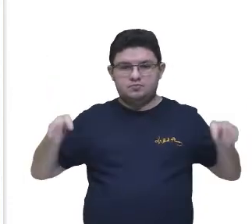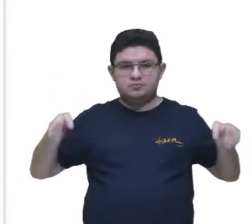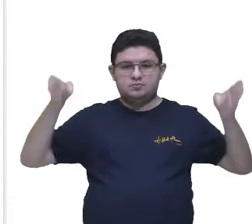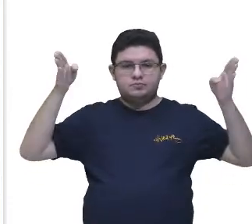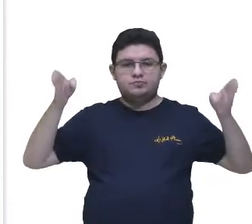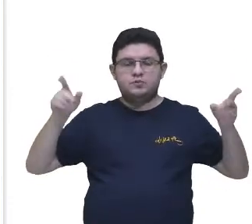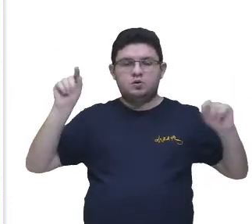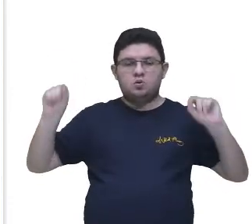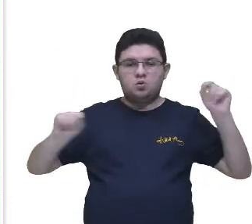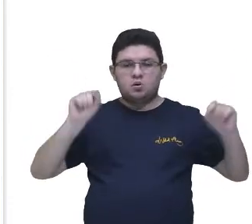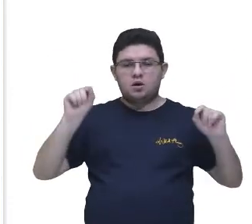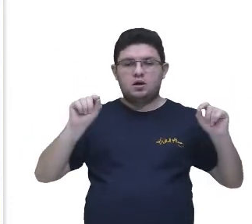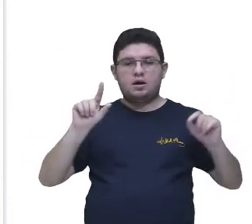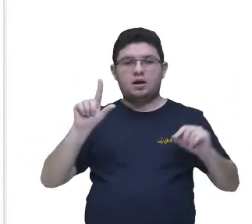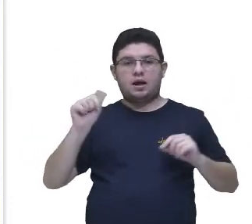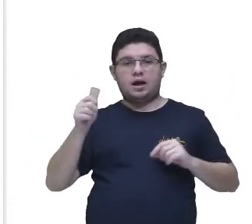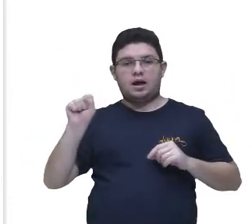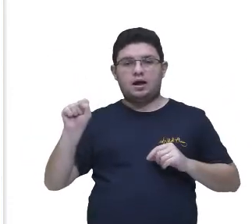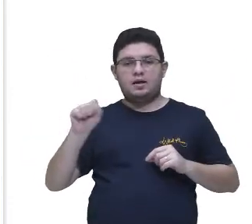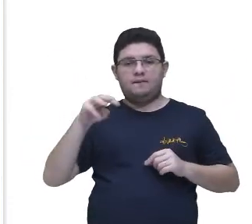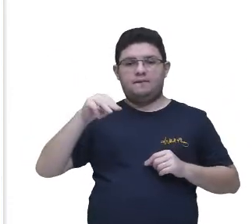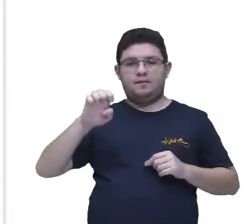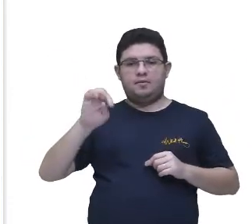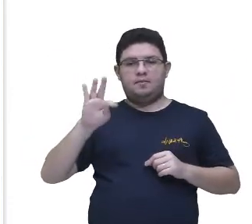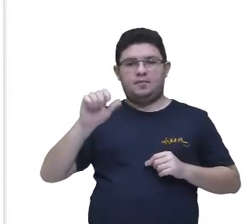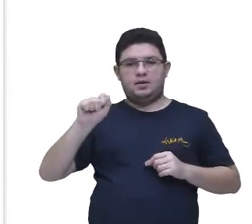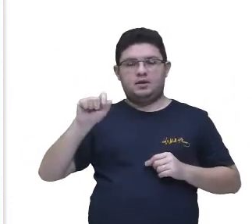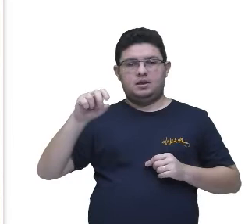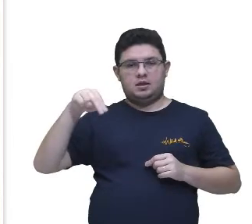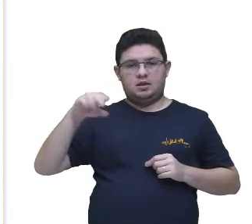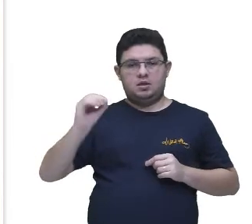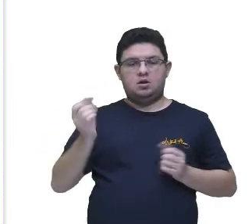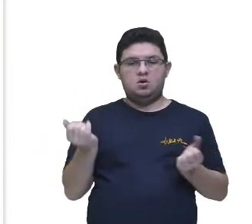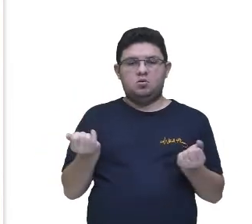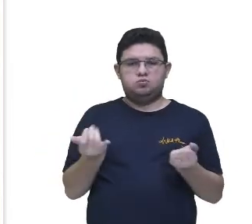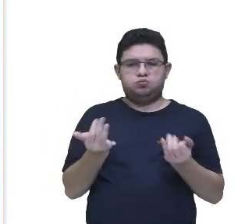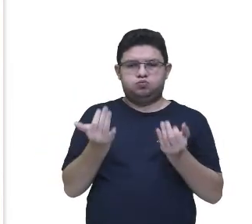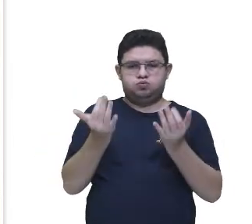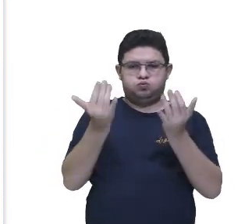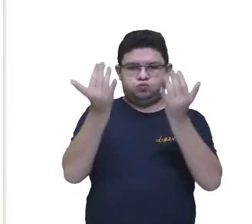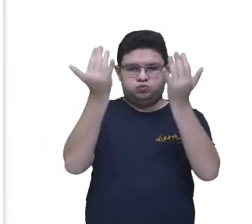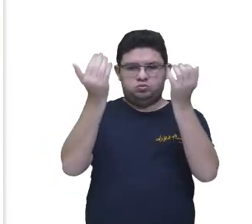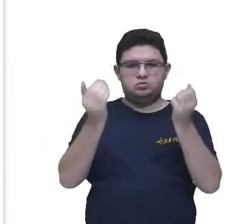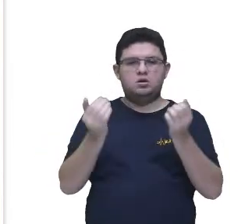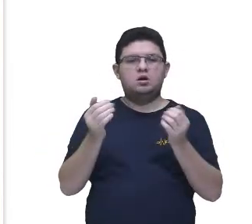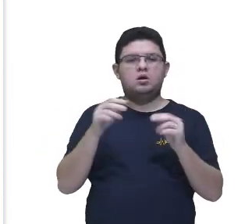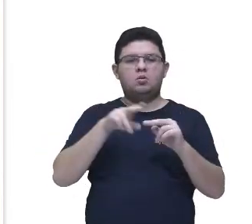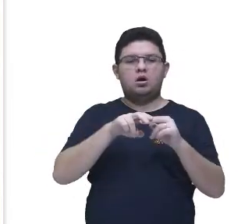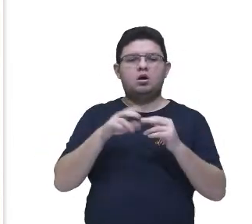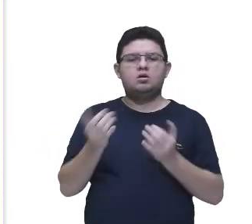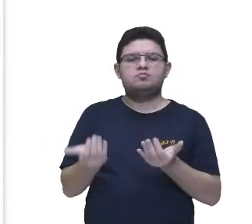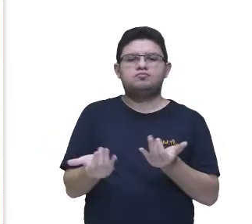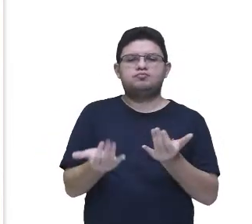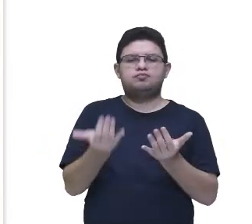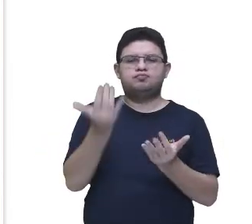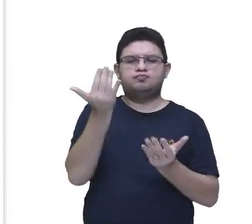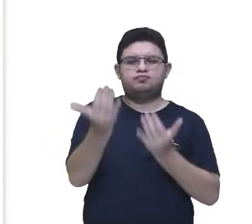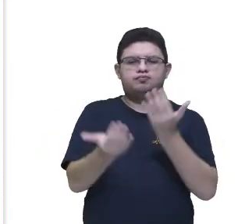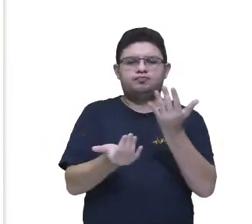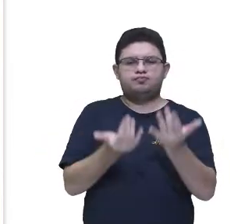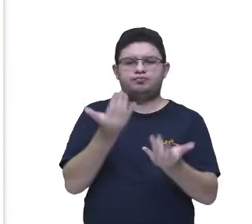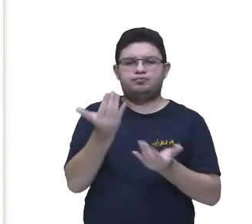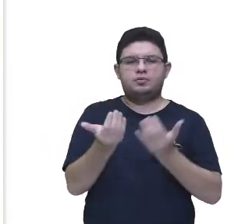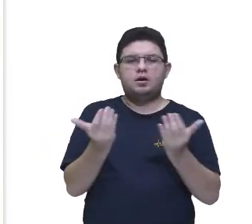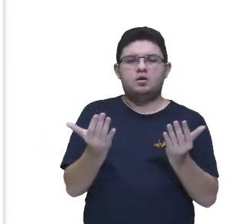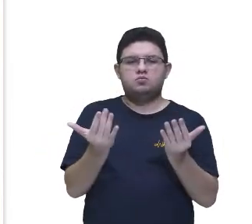saírem do solo e aí eles vão serem queimados. Então, ele vai ter aí, pode até ter ser gerado energia, né, desse